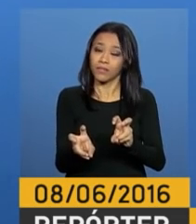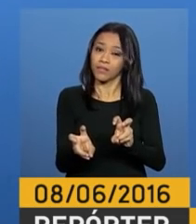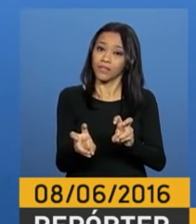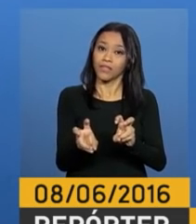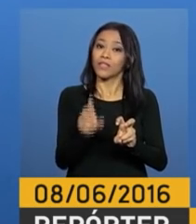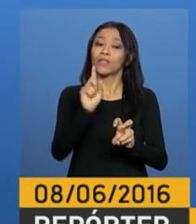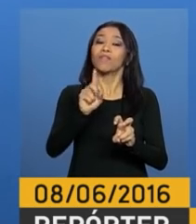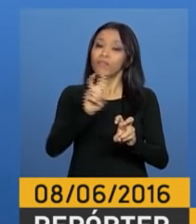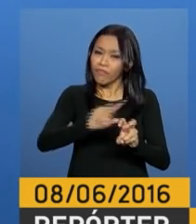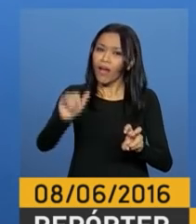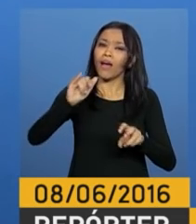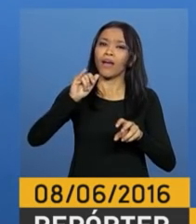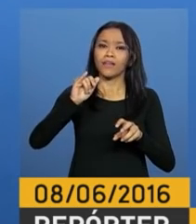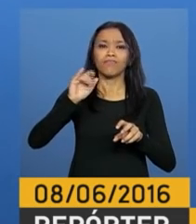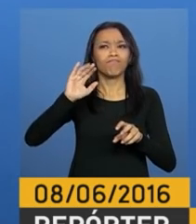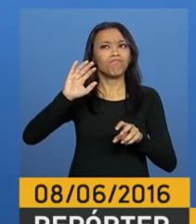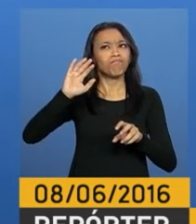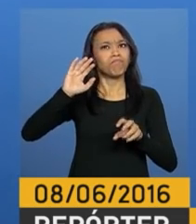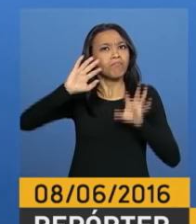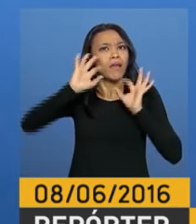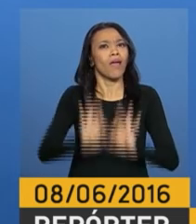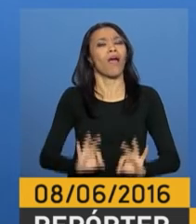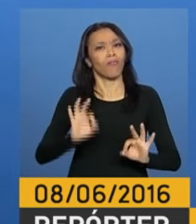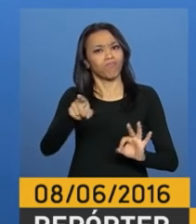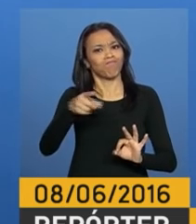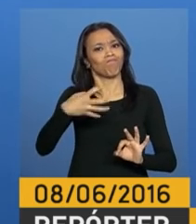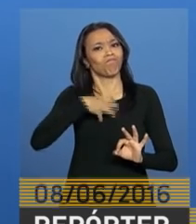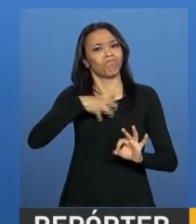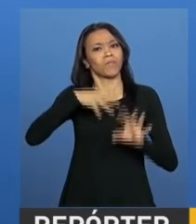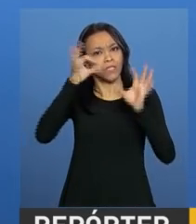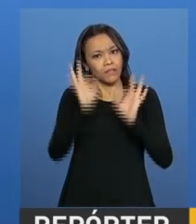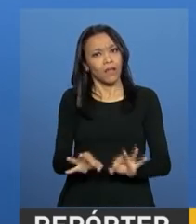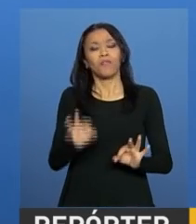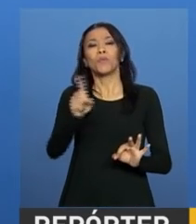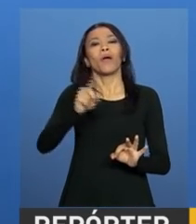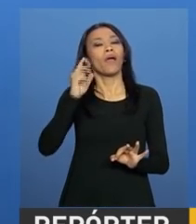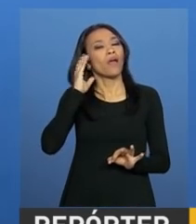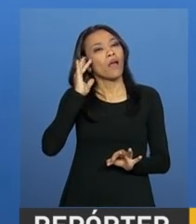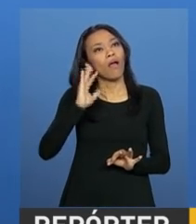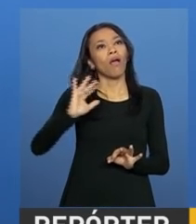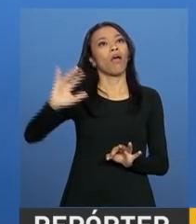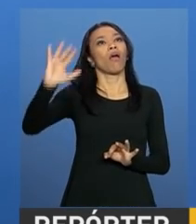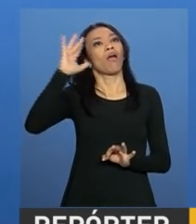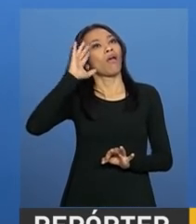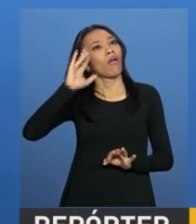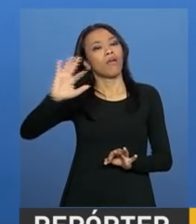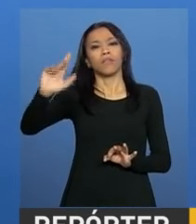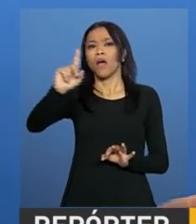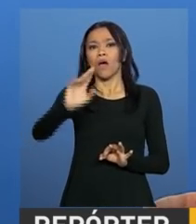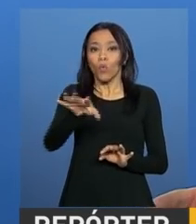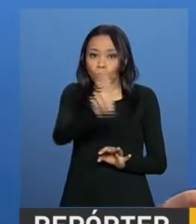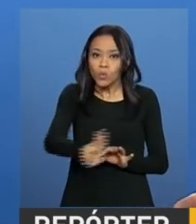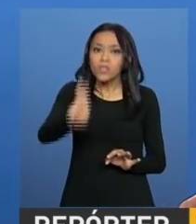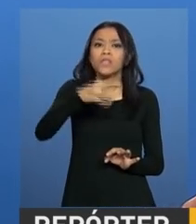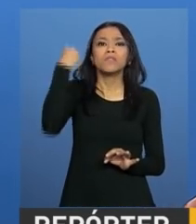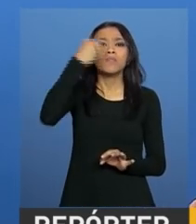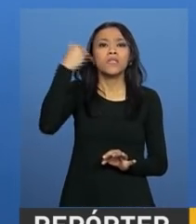fantasia sem ilusão usando Eh os as experiências